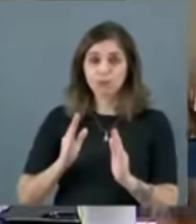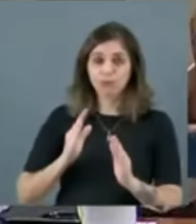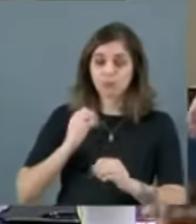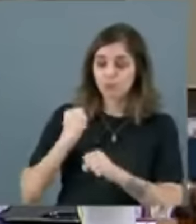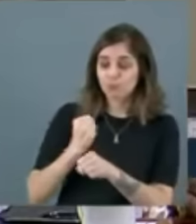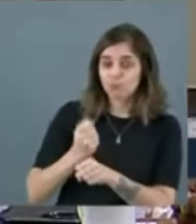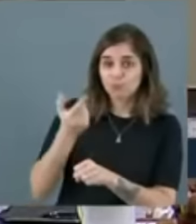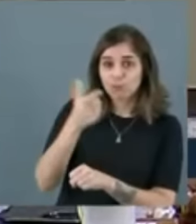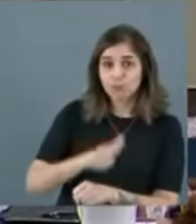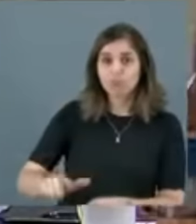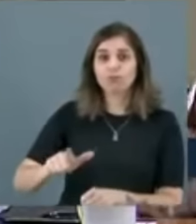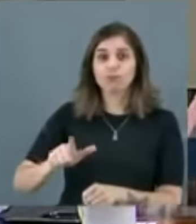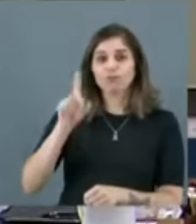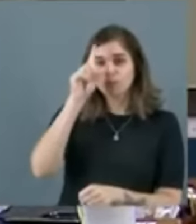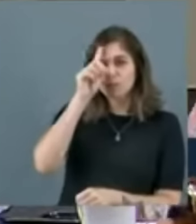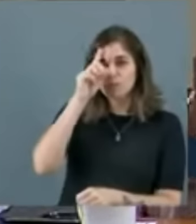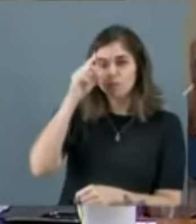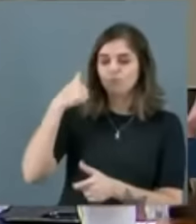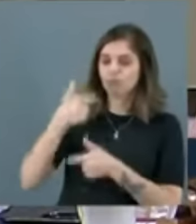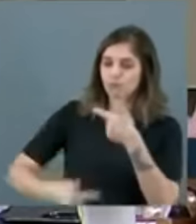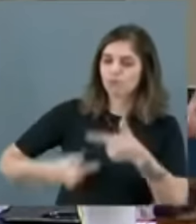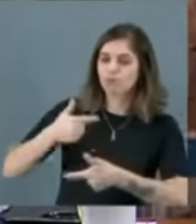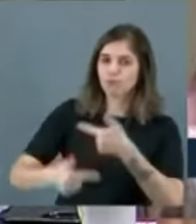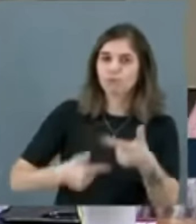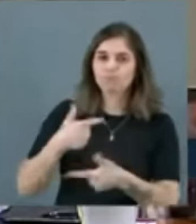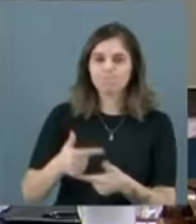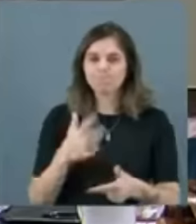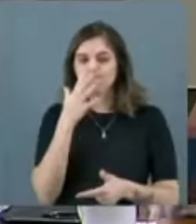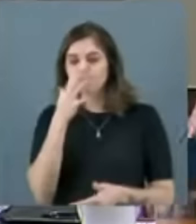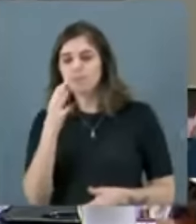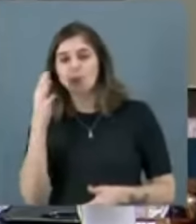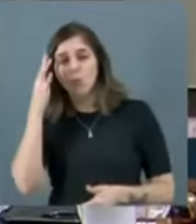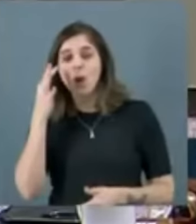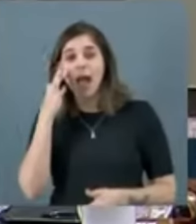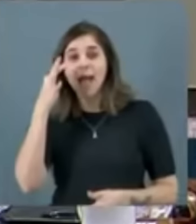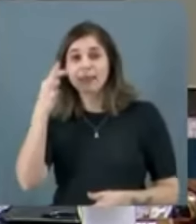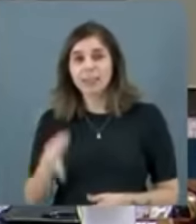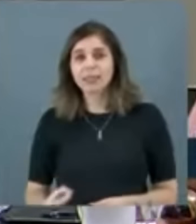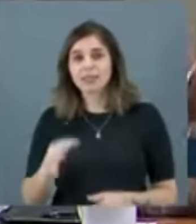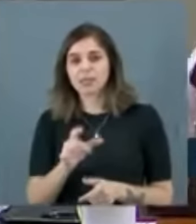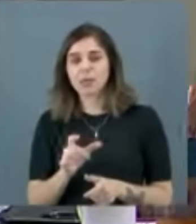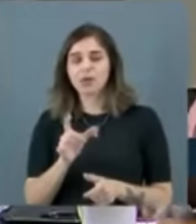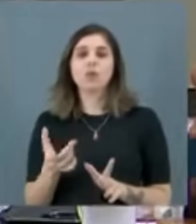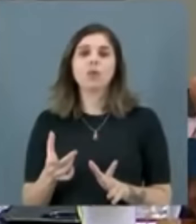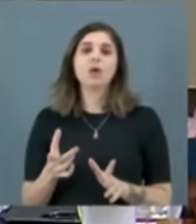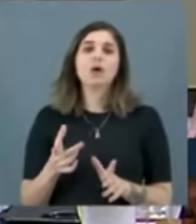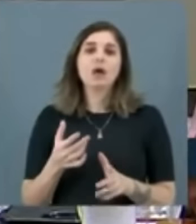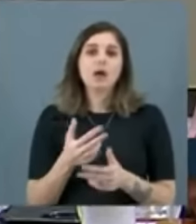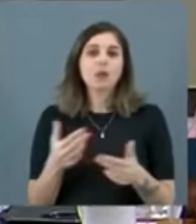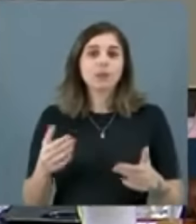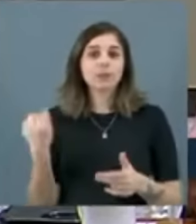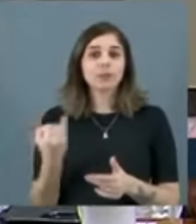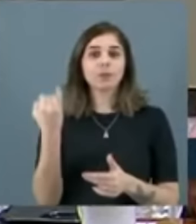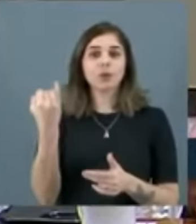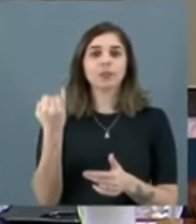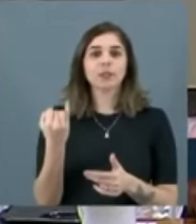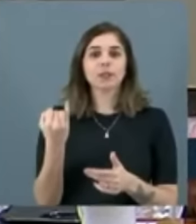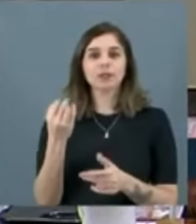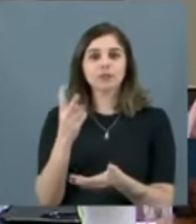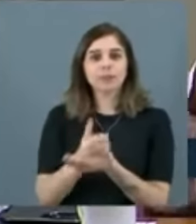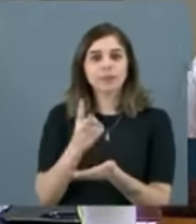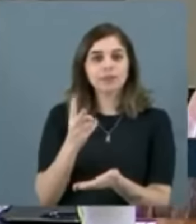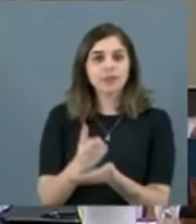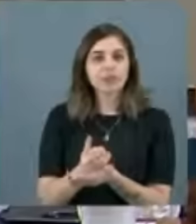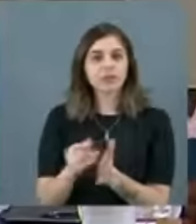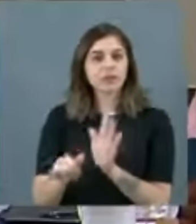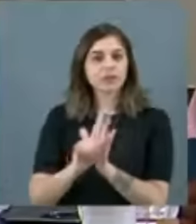dia, com muito trabalho e sempre muito atentos a pontos que são absolutamente cruciais como a preservação da identidade cultural e patrimônio